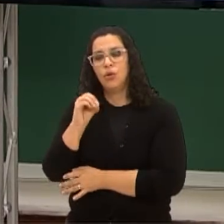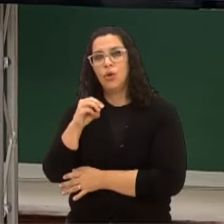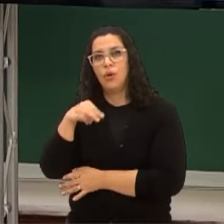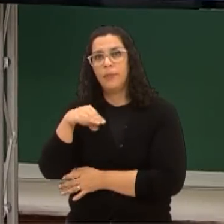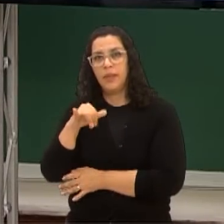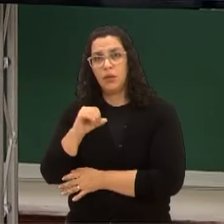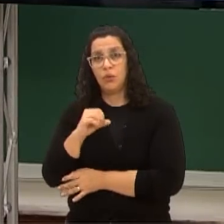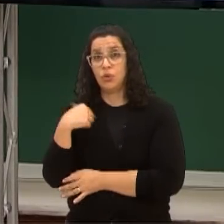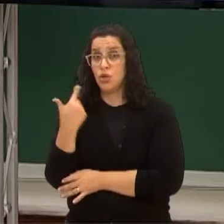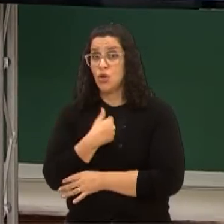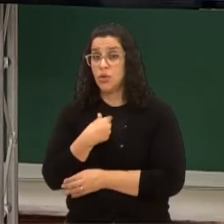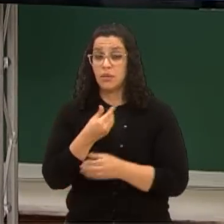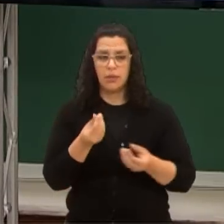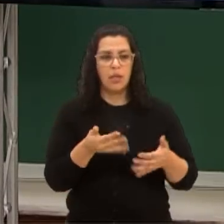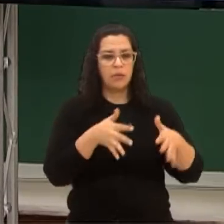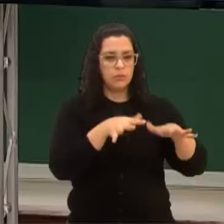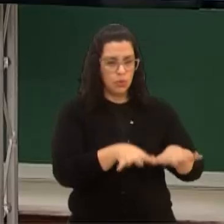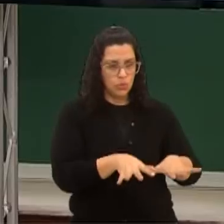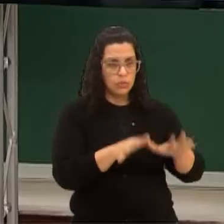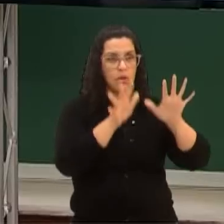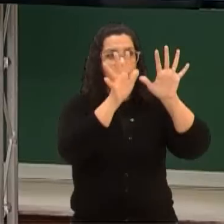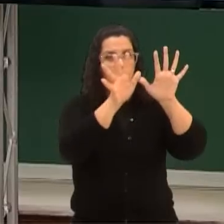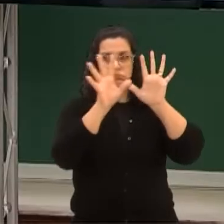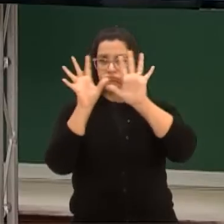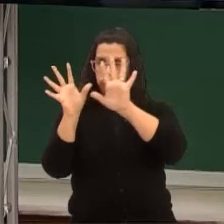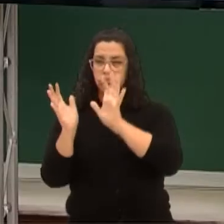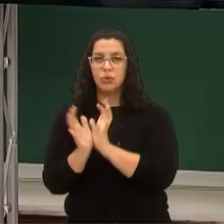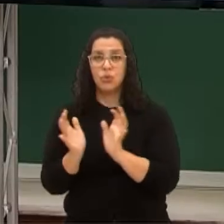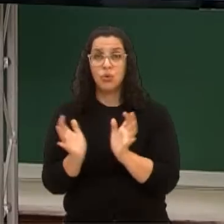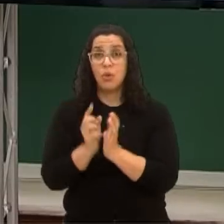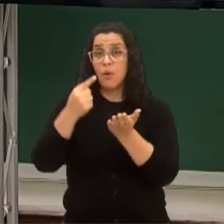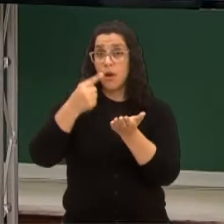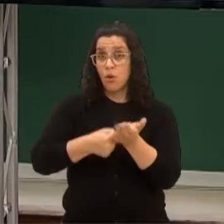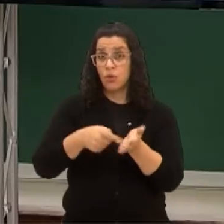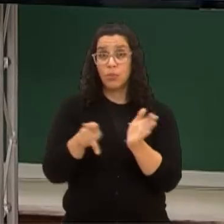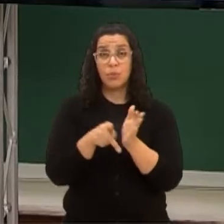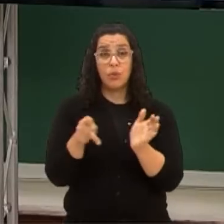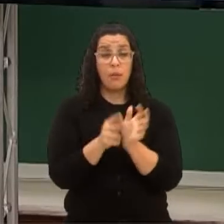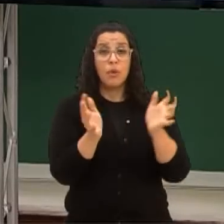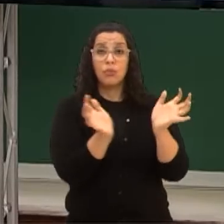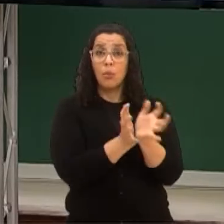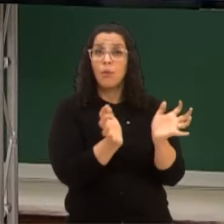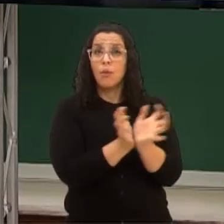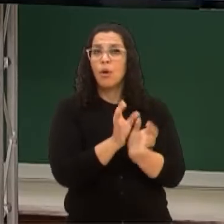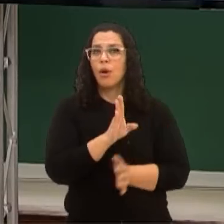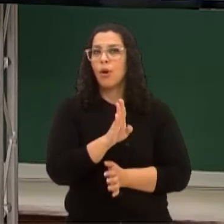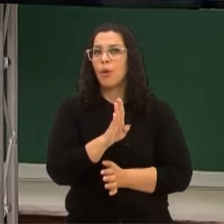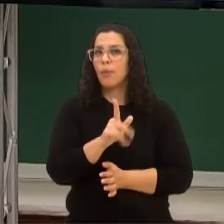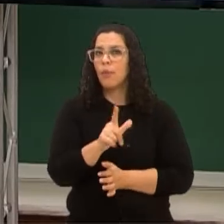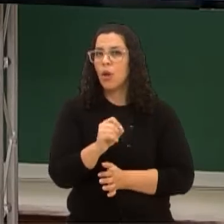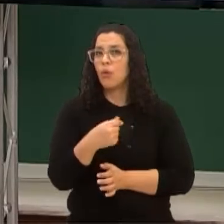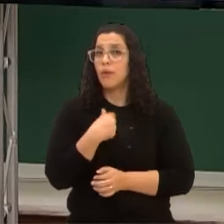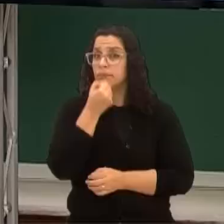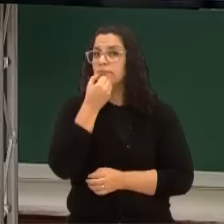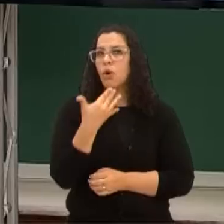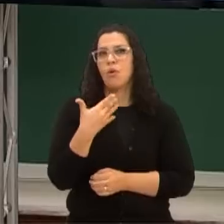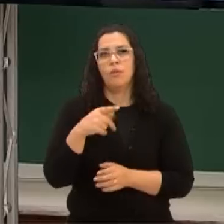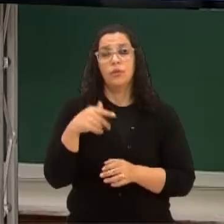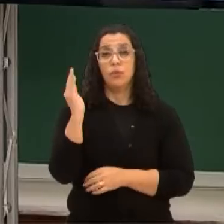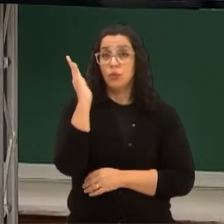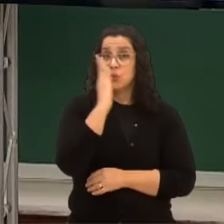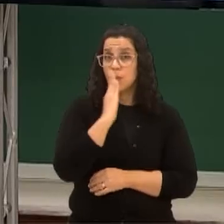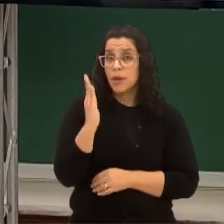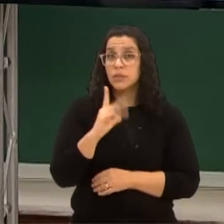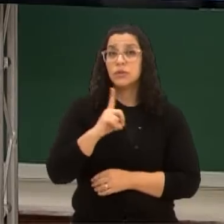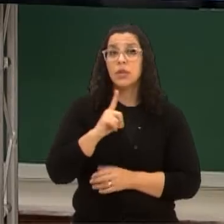pertencer a um bloco econômico, fazer parte de um acordo fruto desse bloco é algo positivo para os países. O